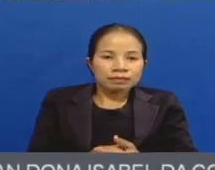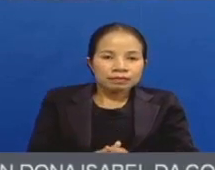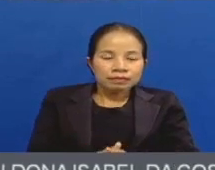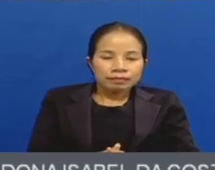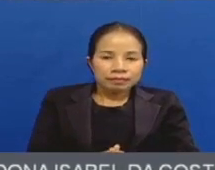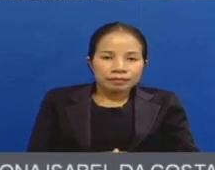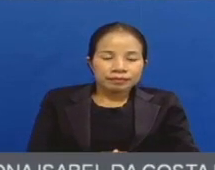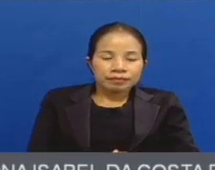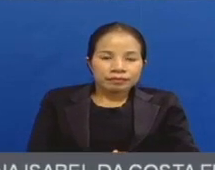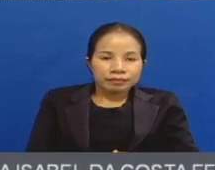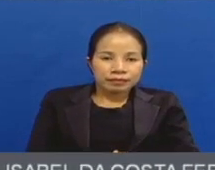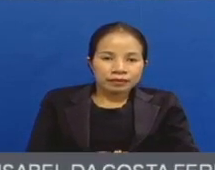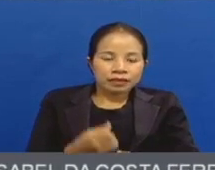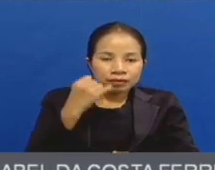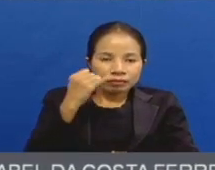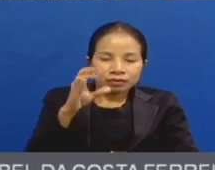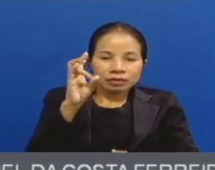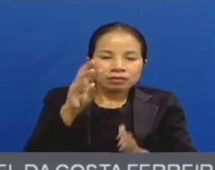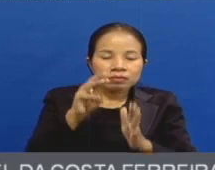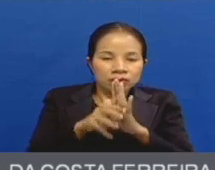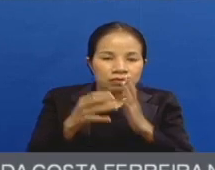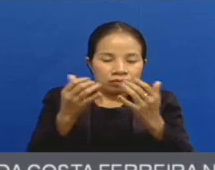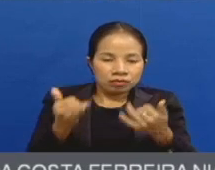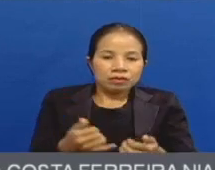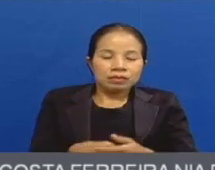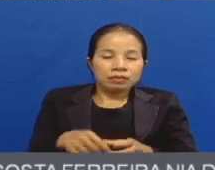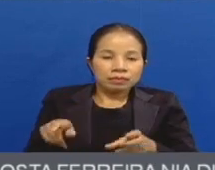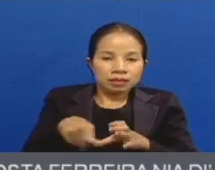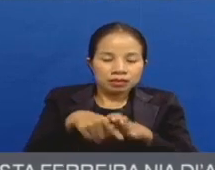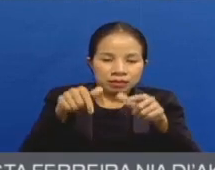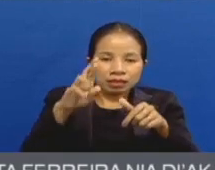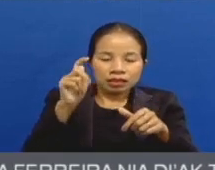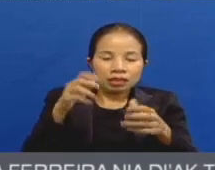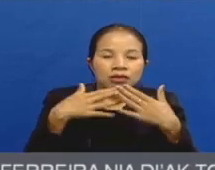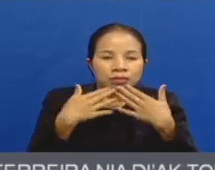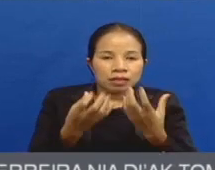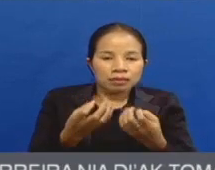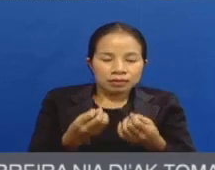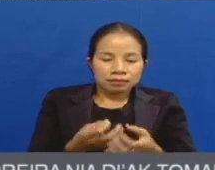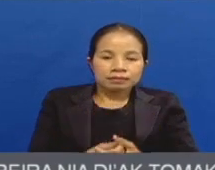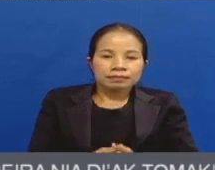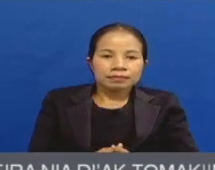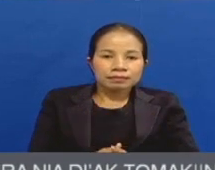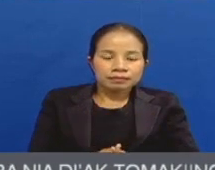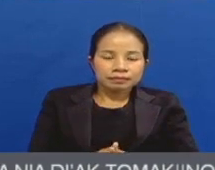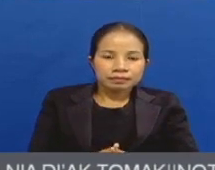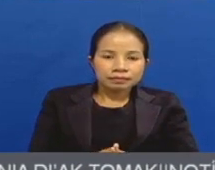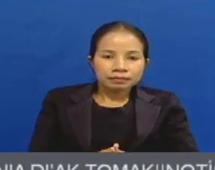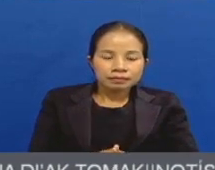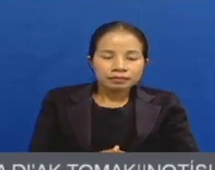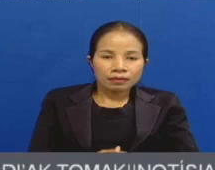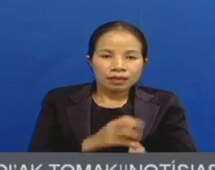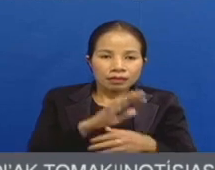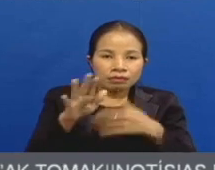Ninian. Dia kita net mah ini entrevista bahasa segmen tersebut untuk sedia sama Ninian. Baik ini presiden saya studi ayah atau obrigado barak. Obrigado barak mus. Terus